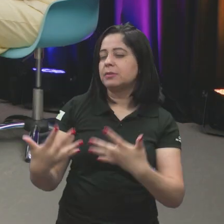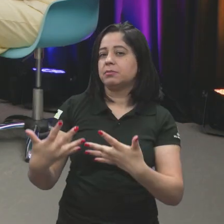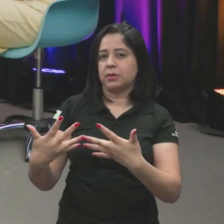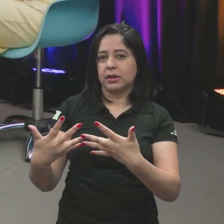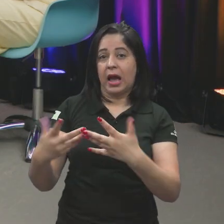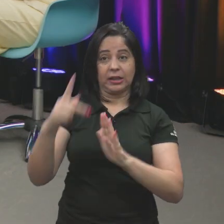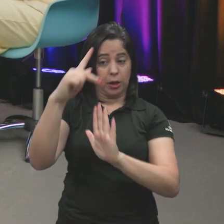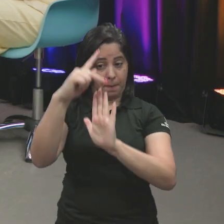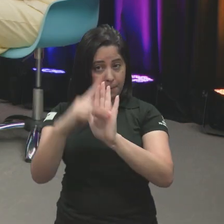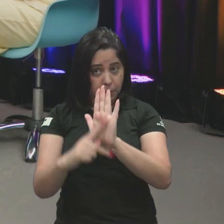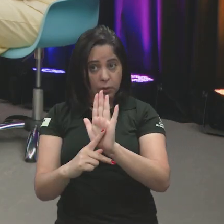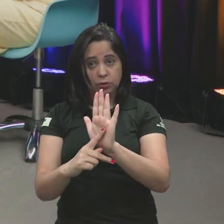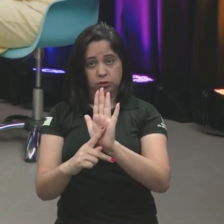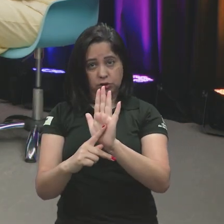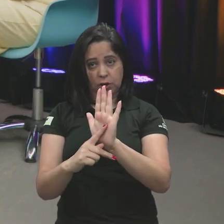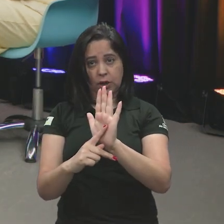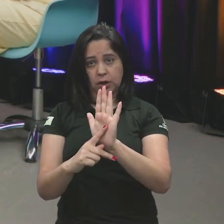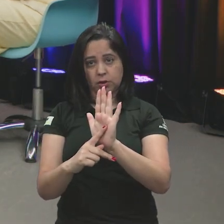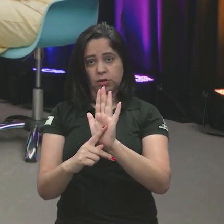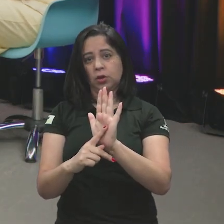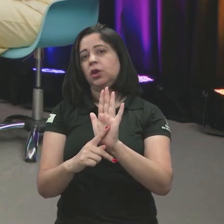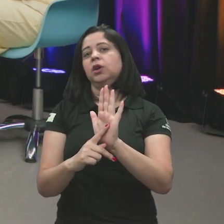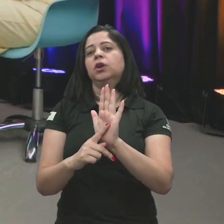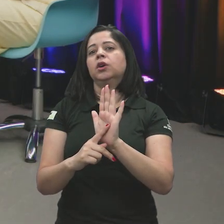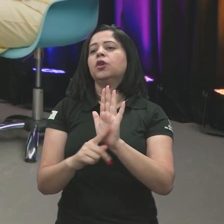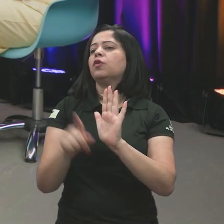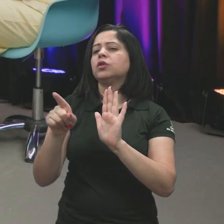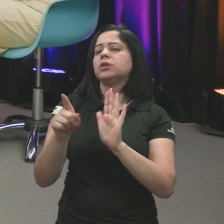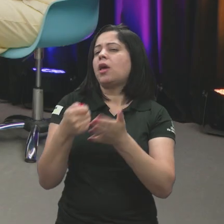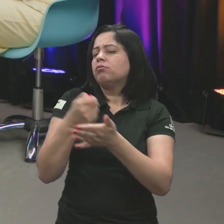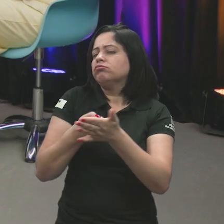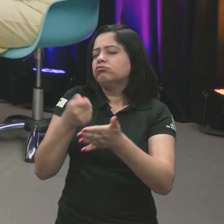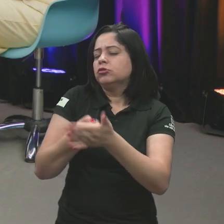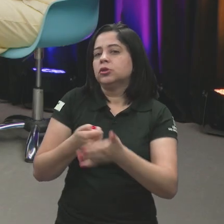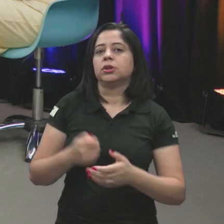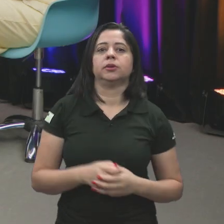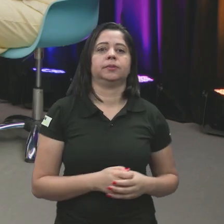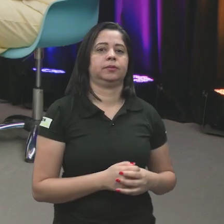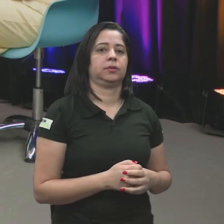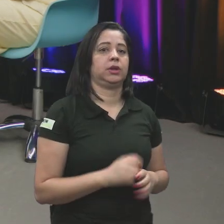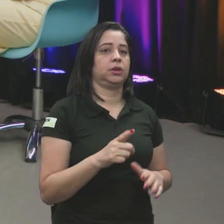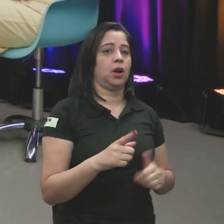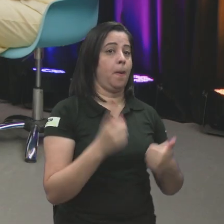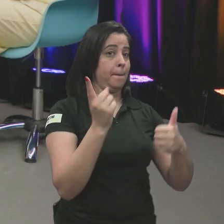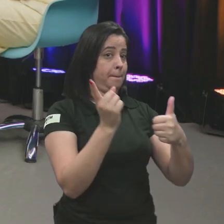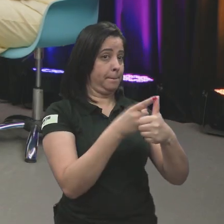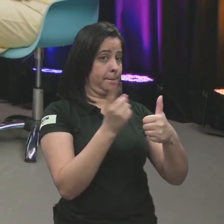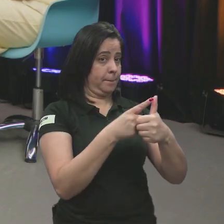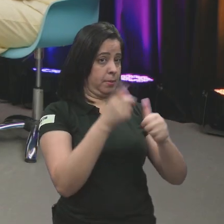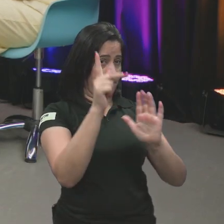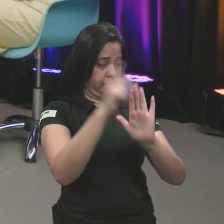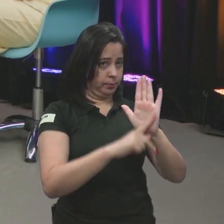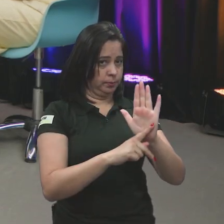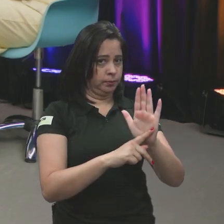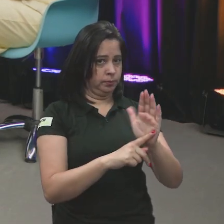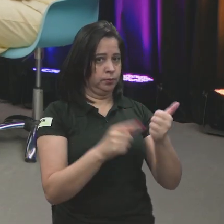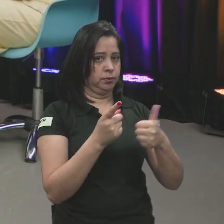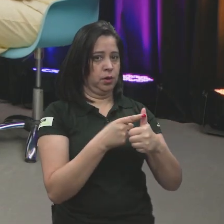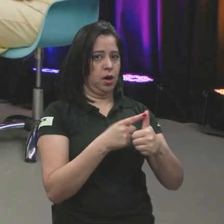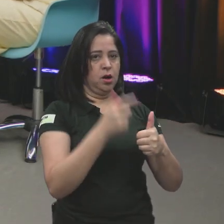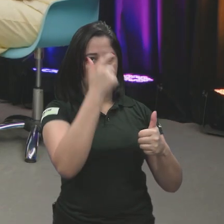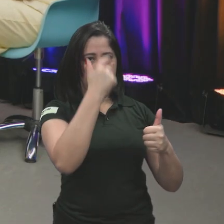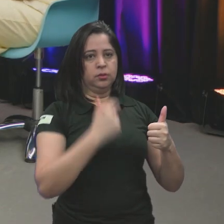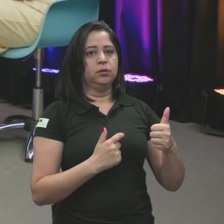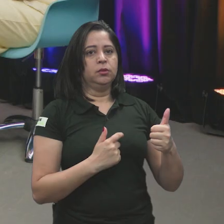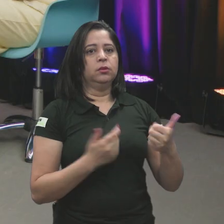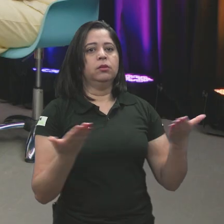realização dos projetos que você está aí já colocando para jogo? Olha, eu vou destacar o meu primeiro projeto,